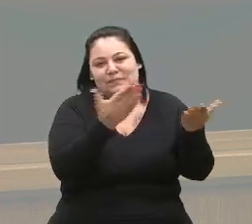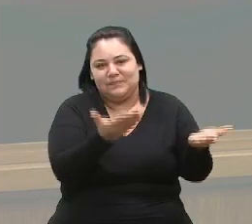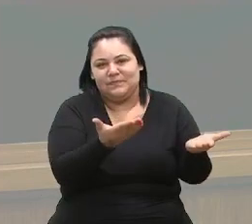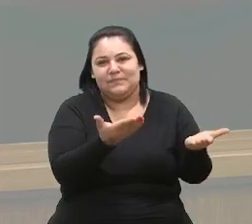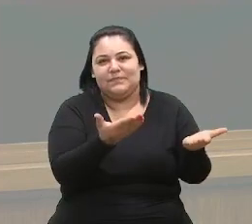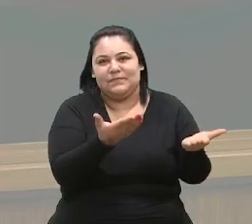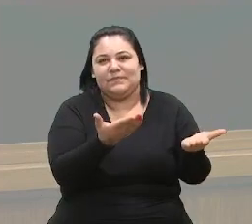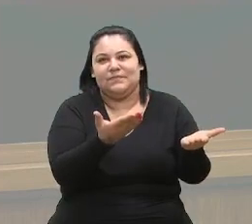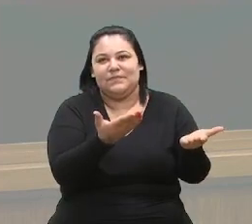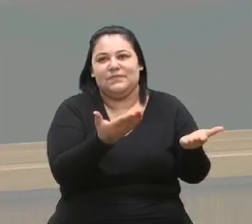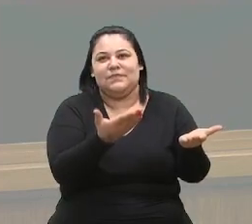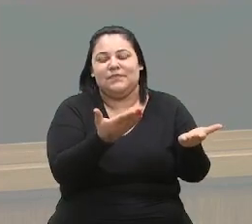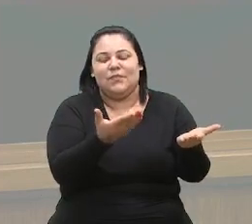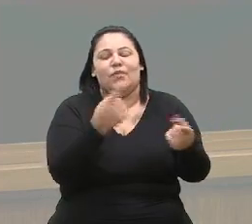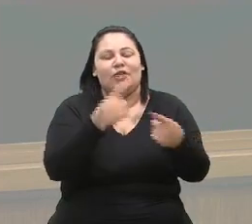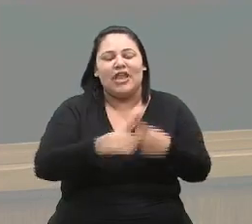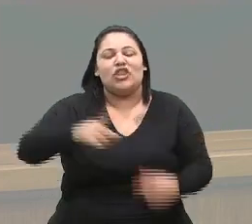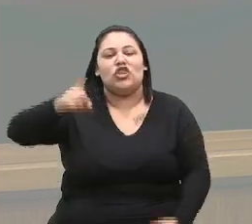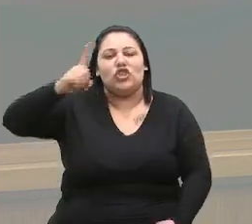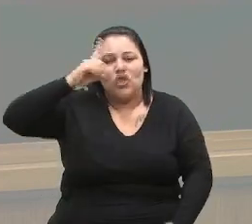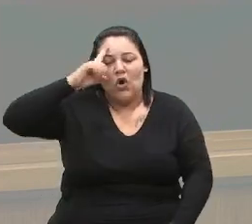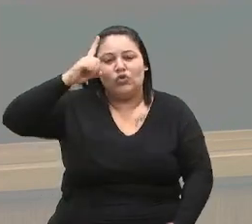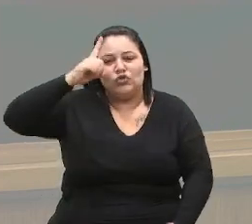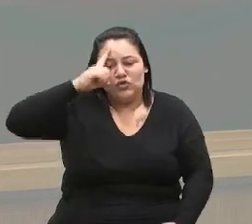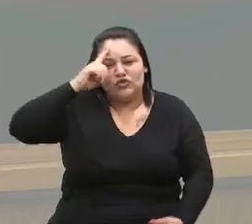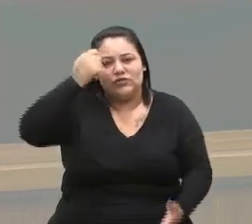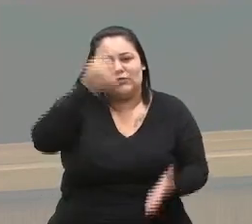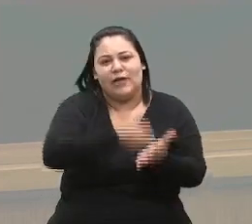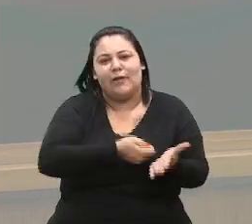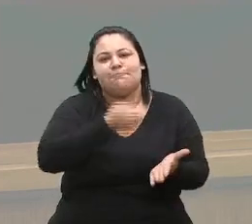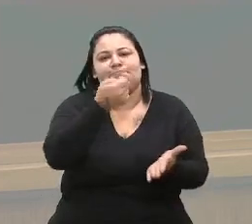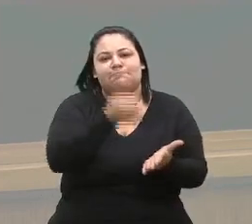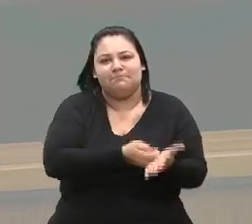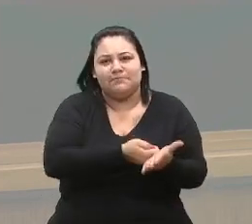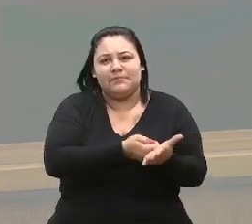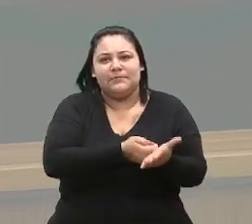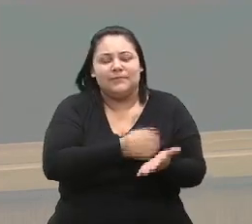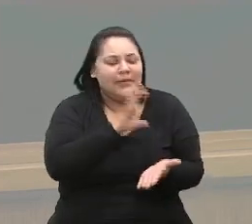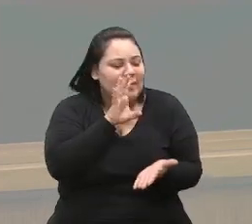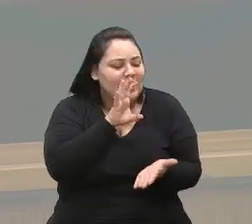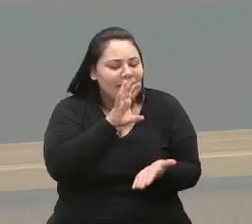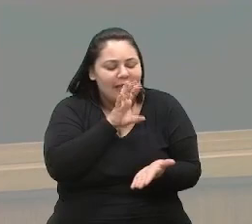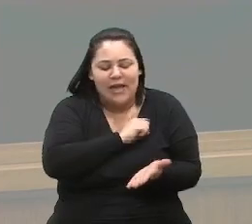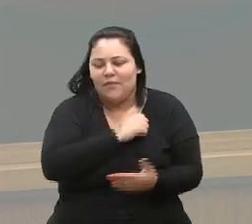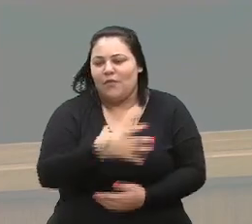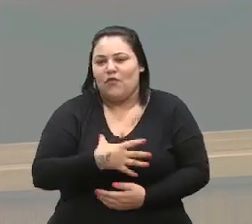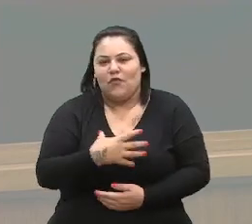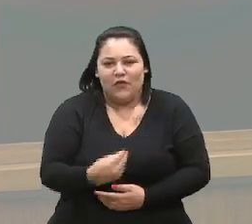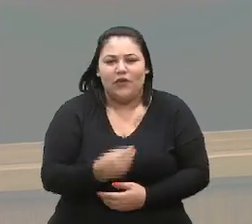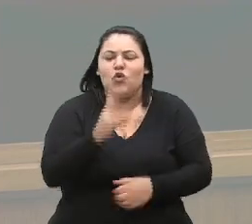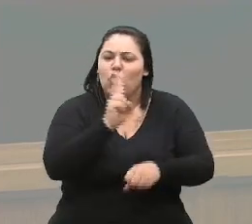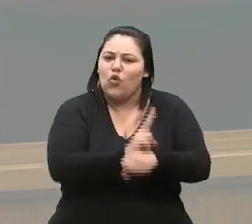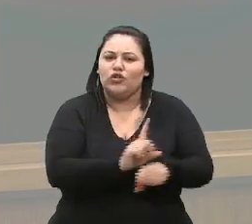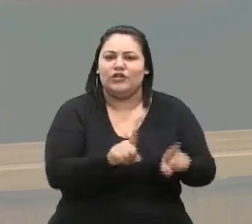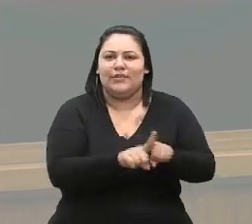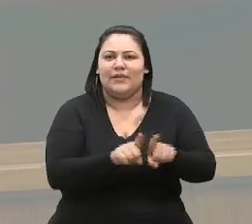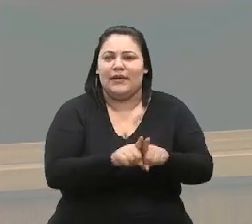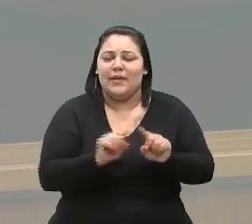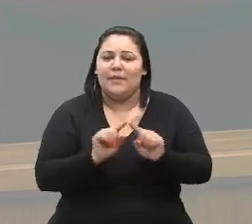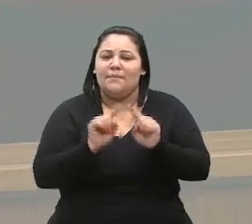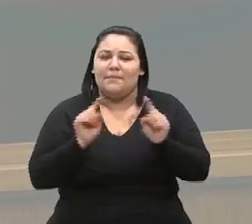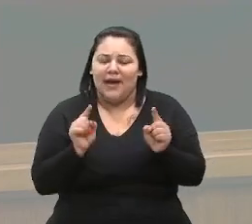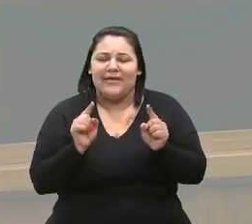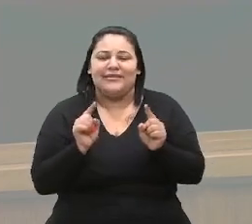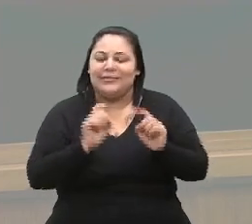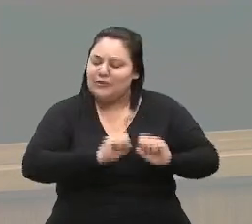ó, cotidianamente nessa luta, que amam seus filhos como todo mundo que ama seu filho, mas que se dedicam